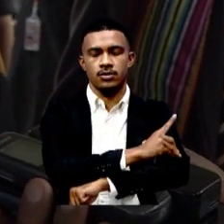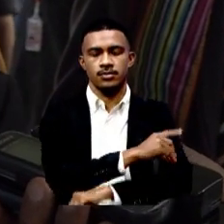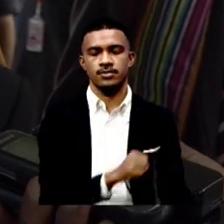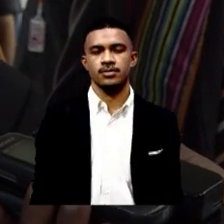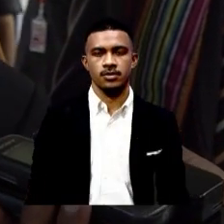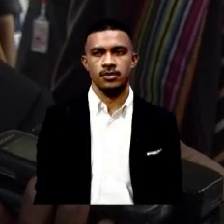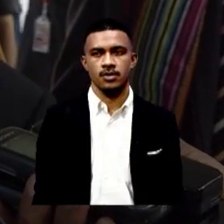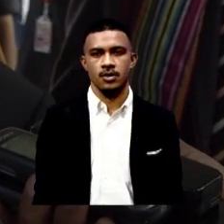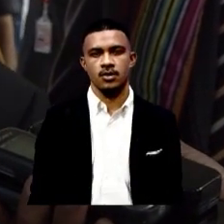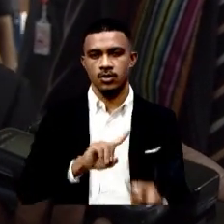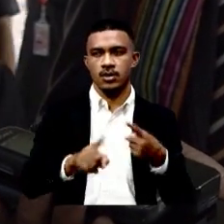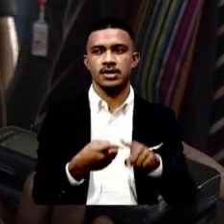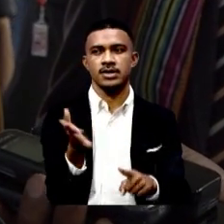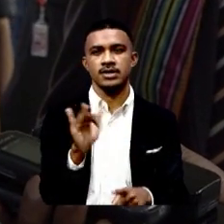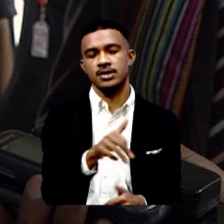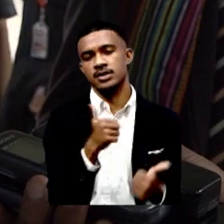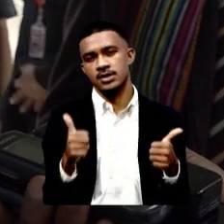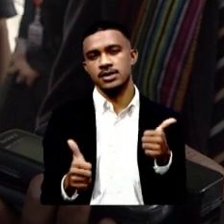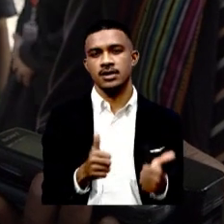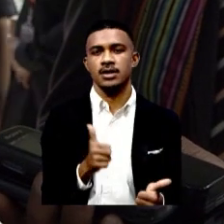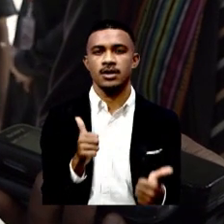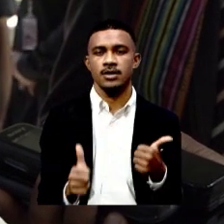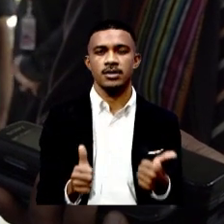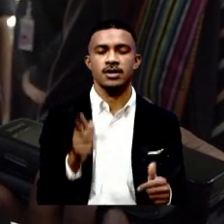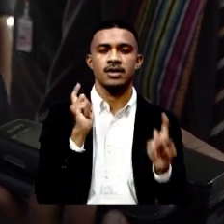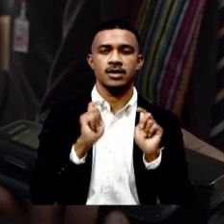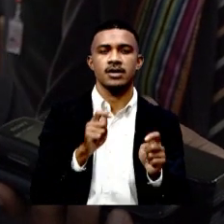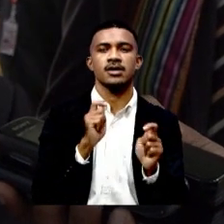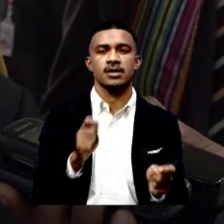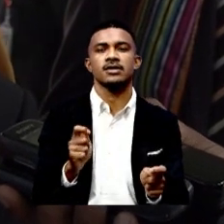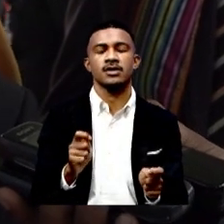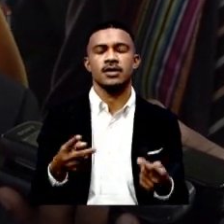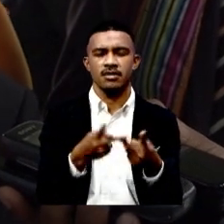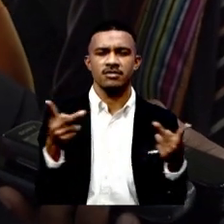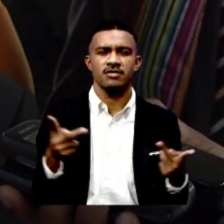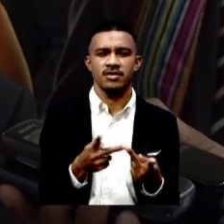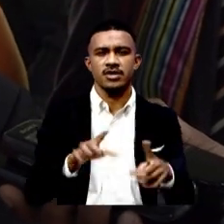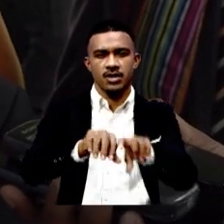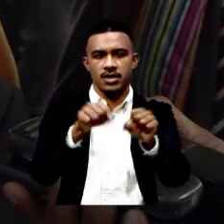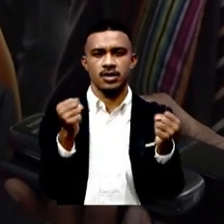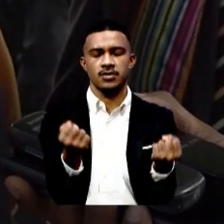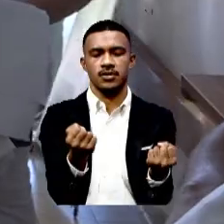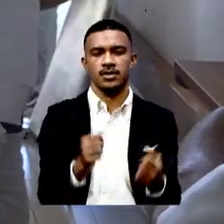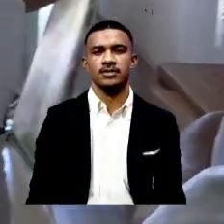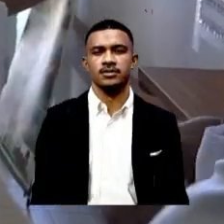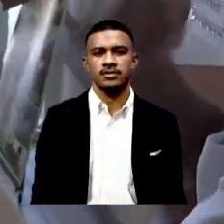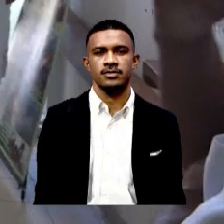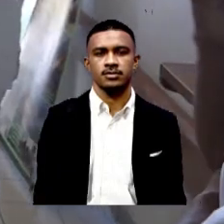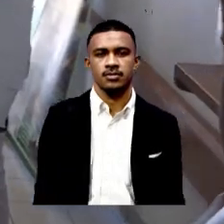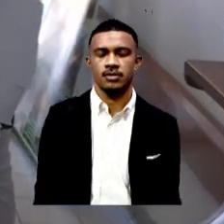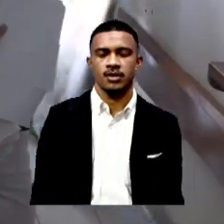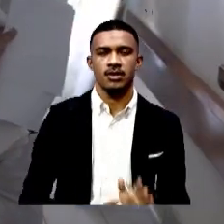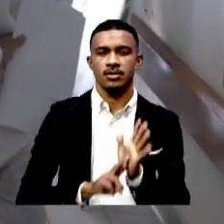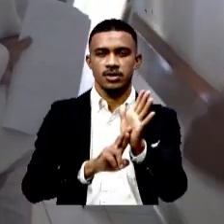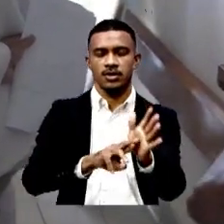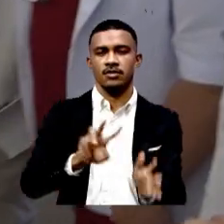mal que será, ele usa o teste B, levanta. Fatem lá num dia, no selectante. Representante